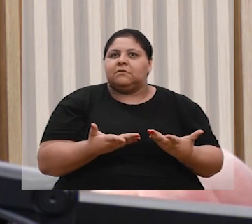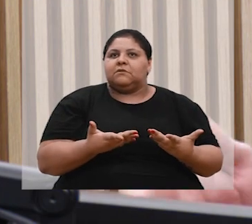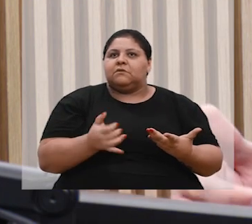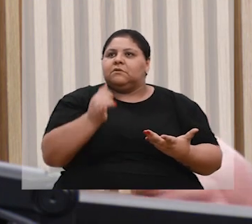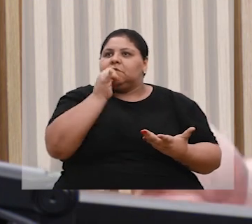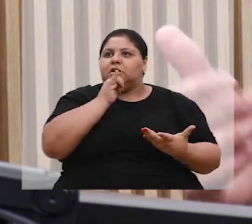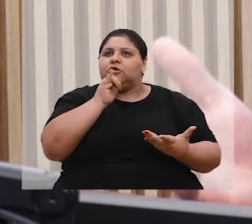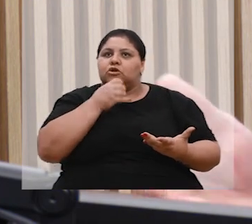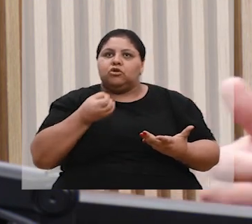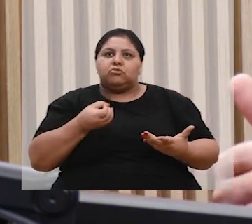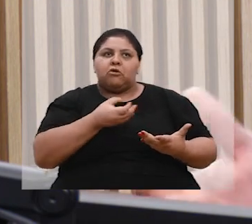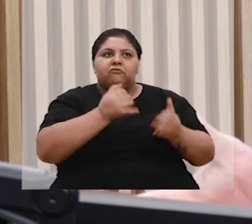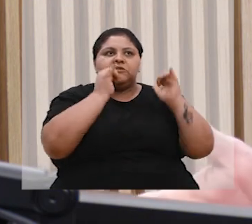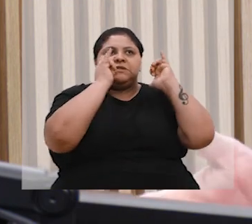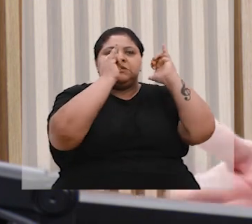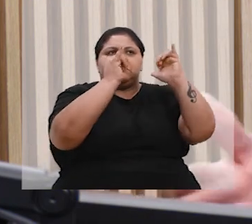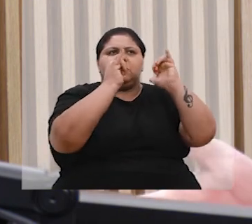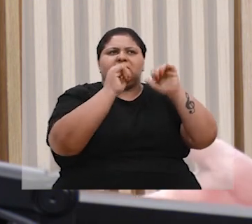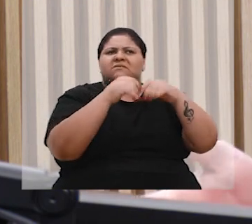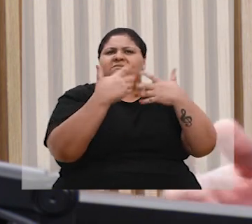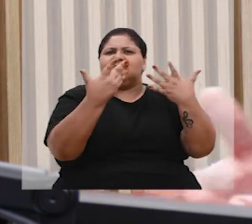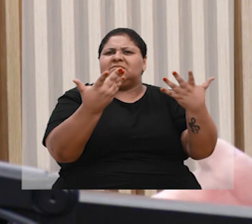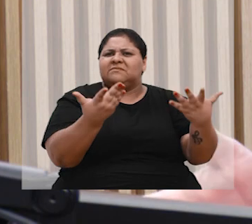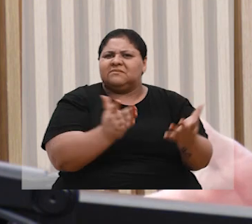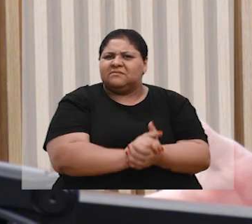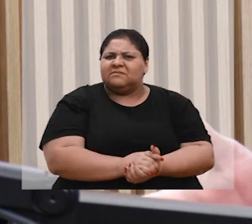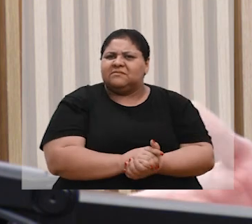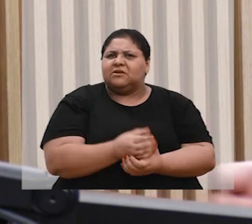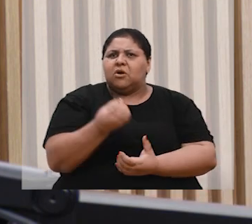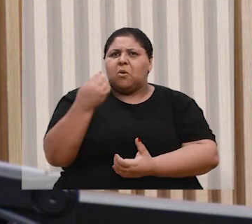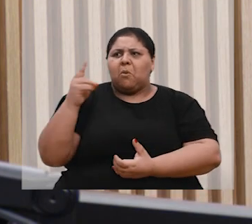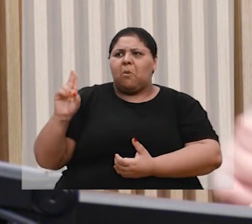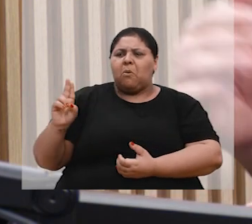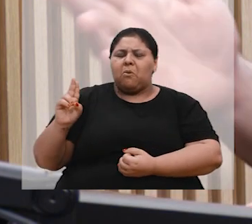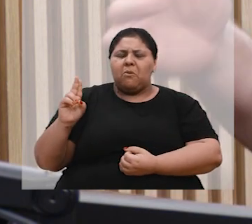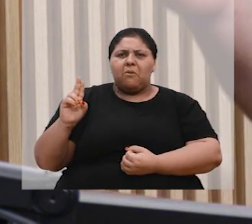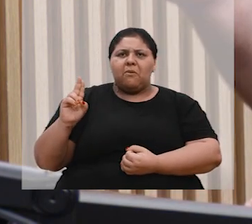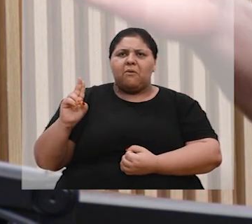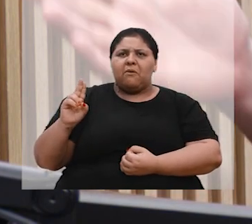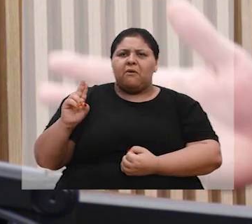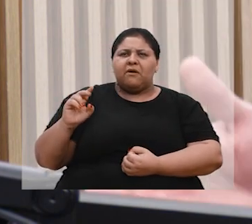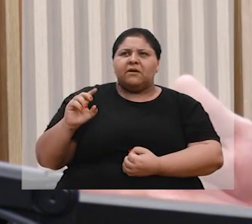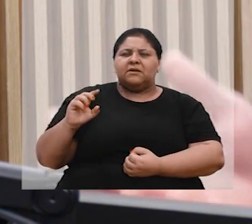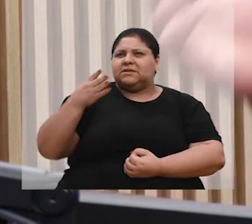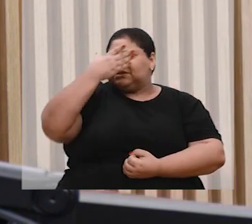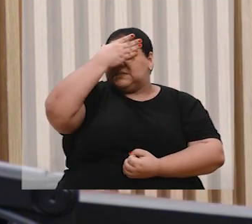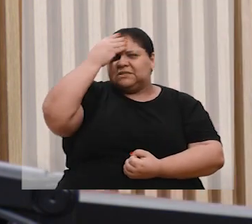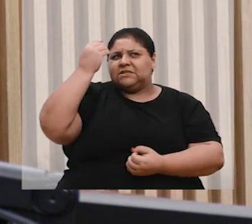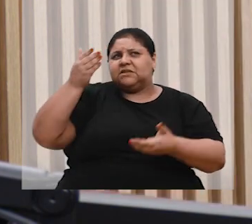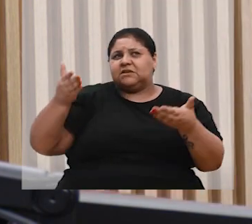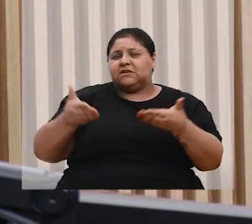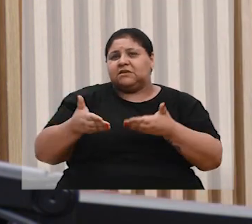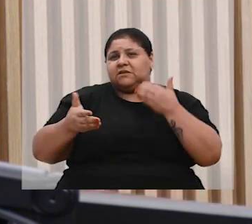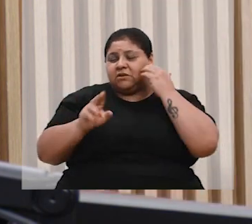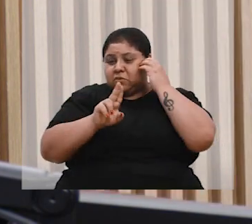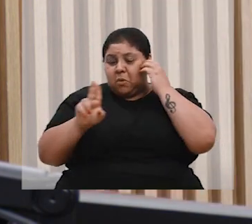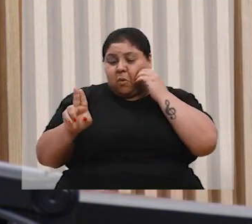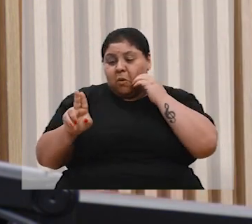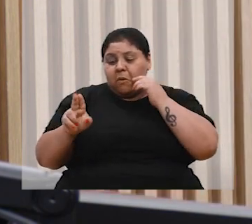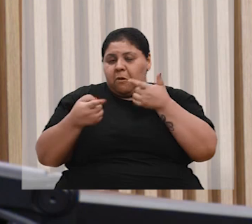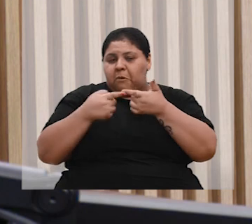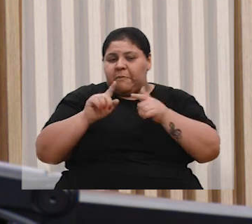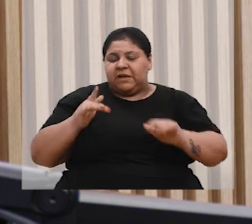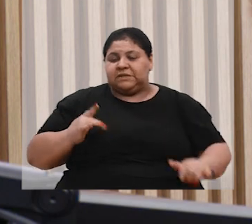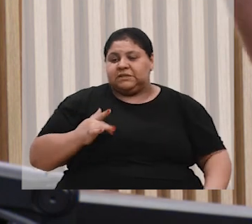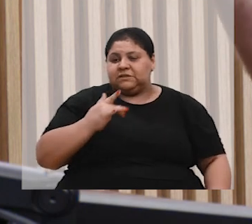Vamos tratar de novos modais de transporte, né? Ou de questões não me ocorre agora aqui